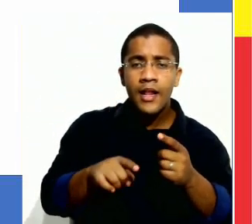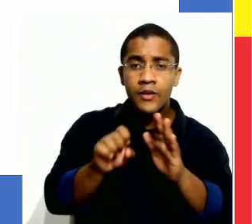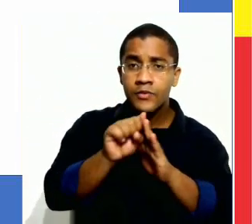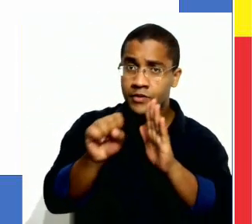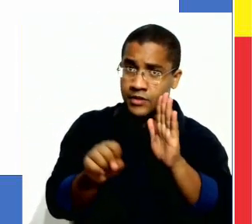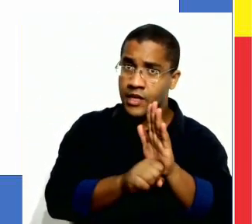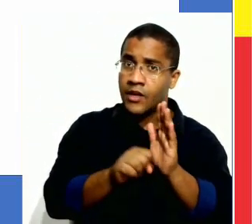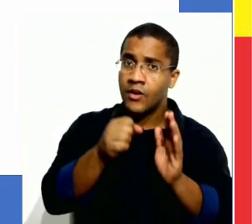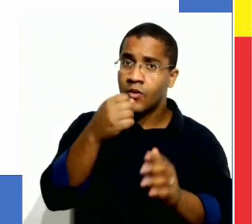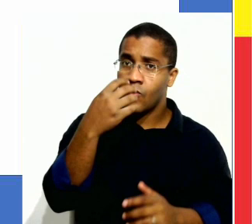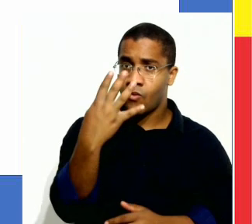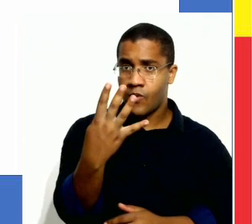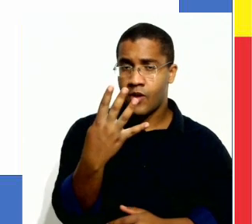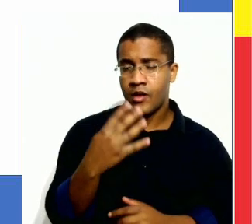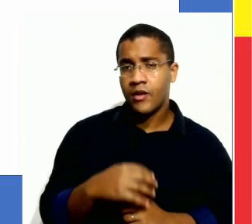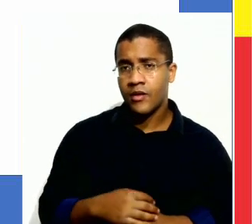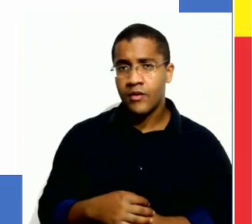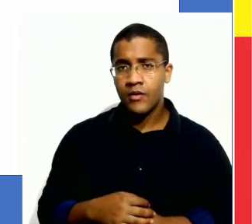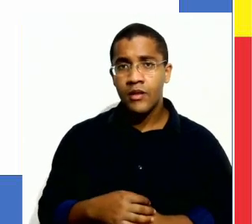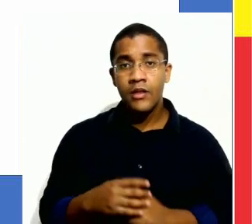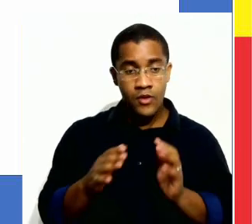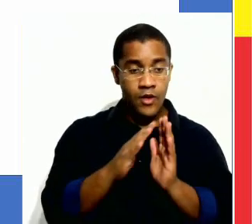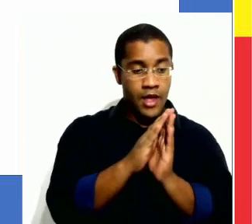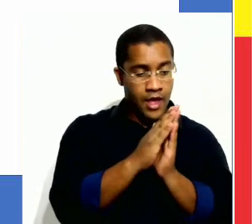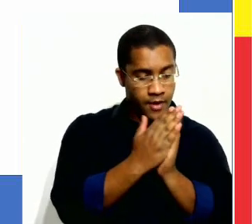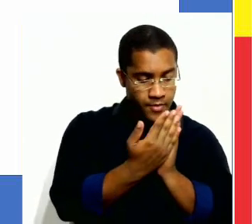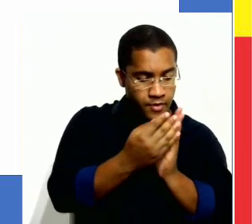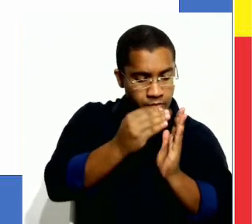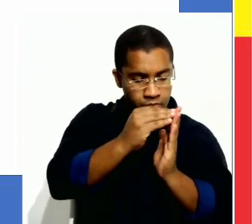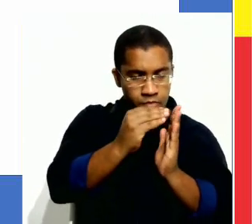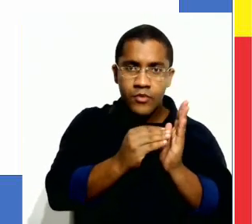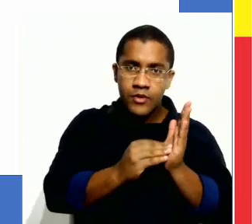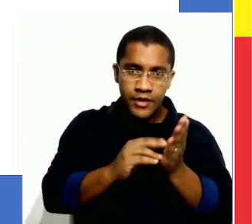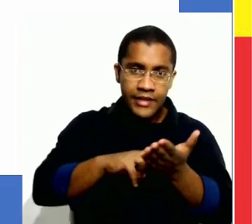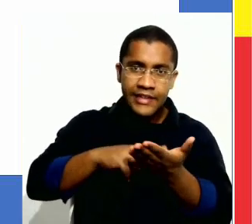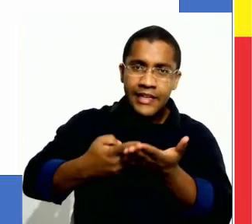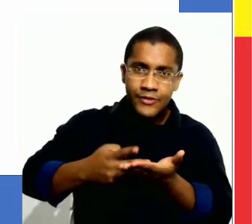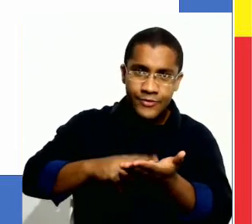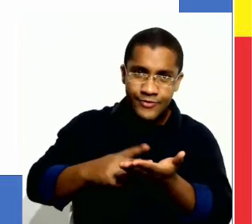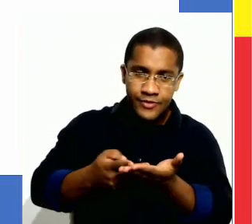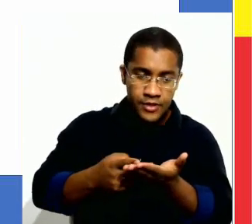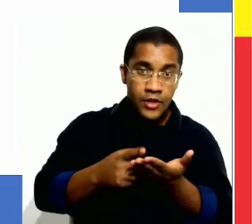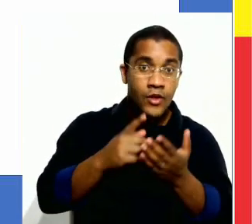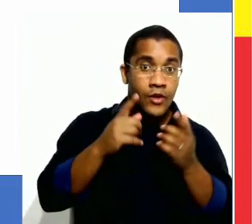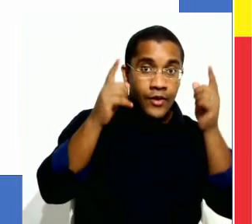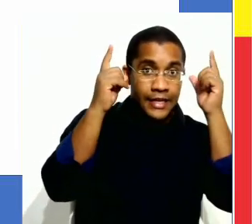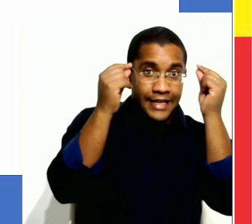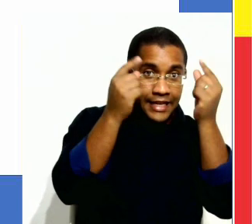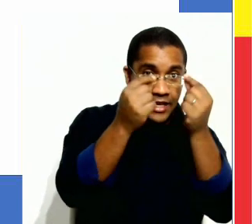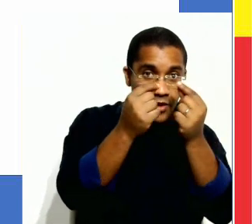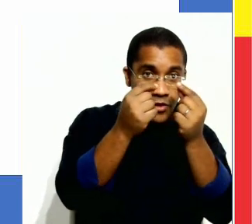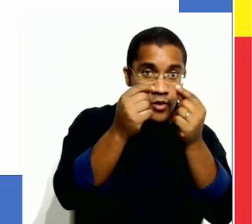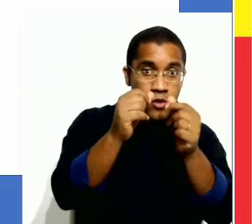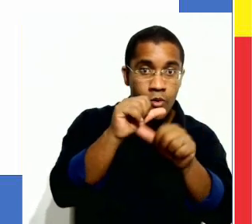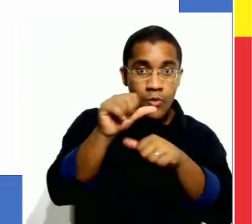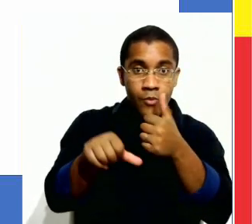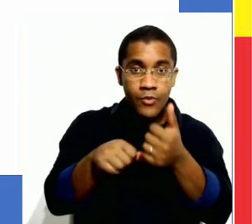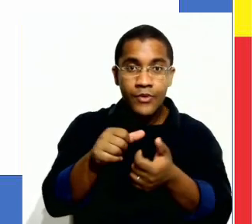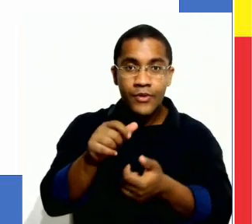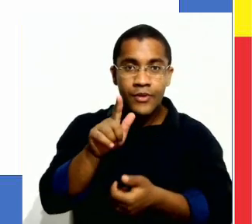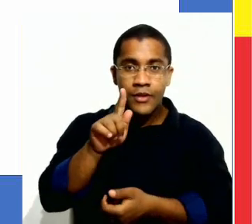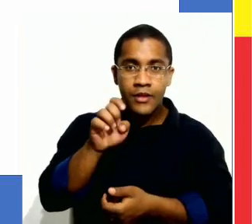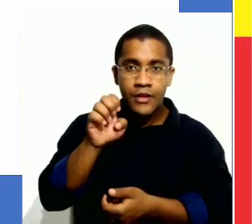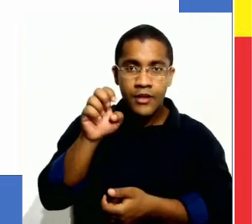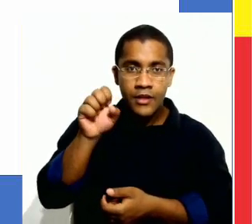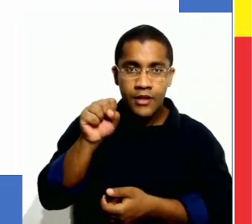século IV. Então, o Antigo Testamento foi gradualmente traduzido do grego